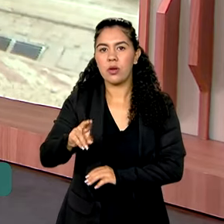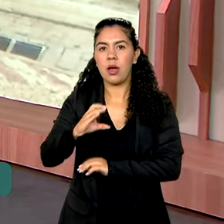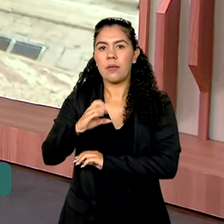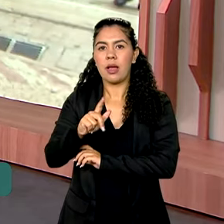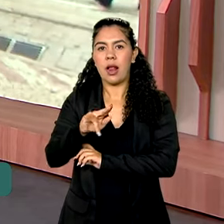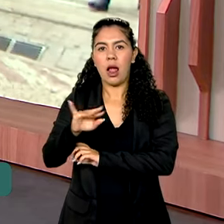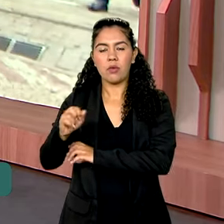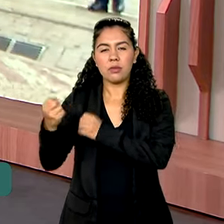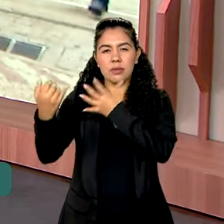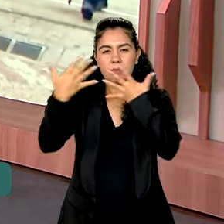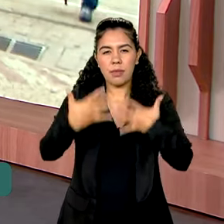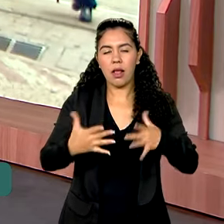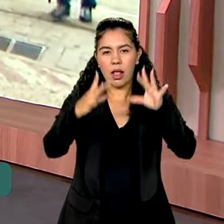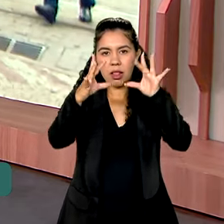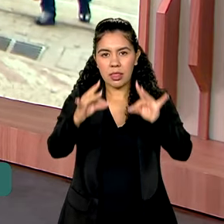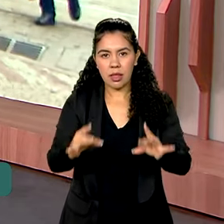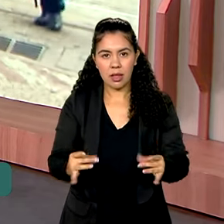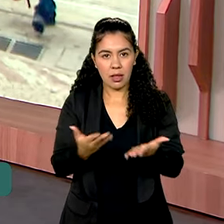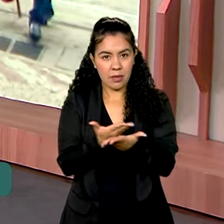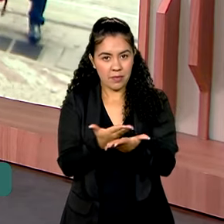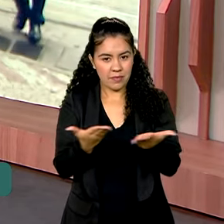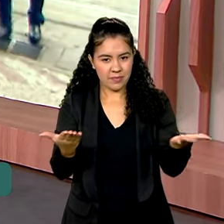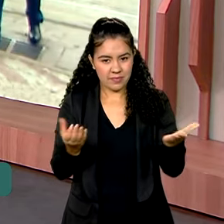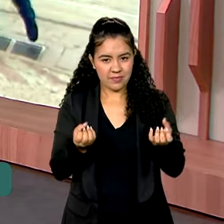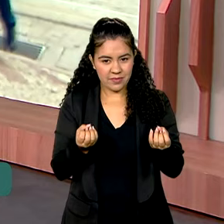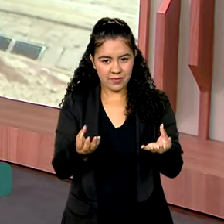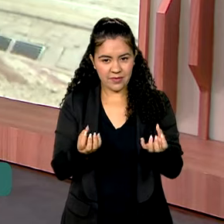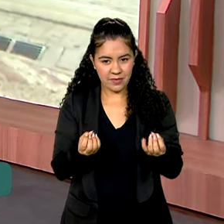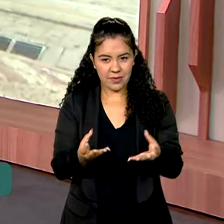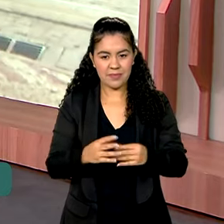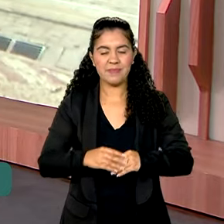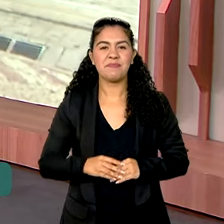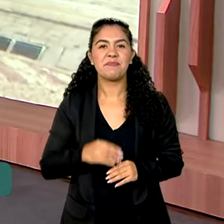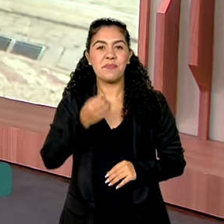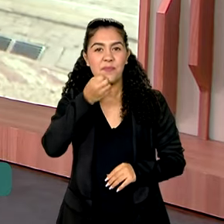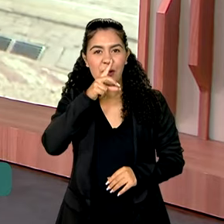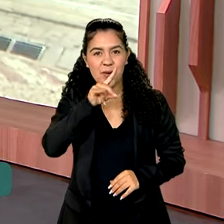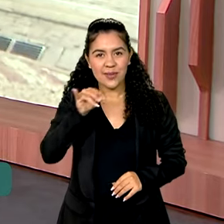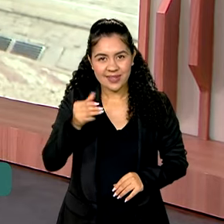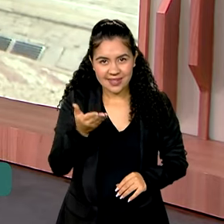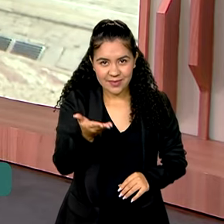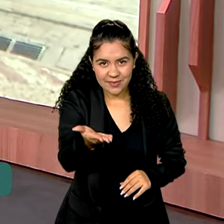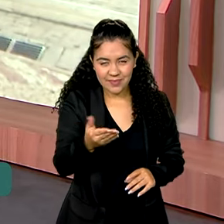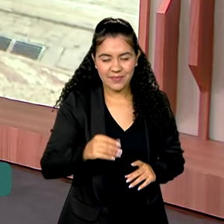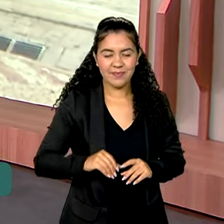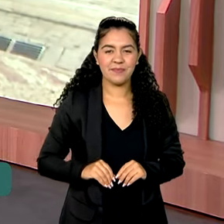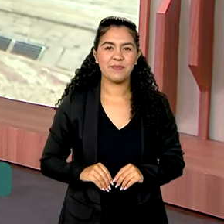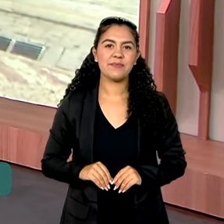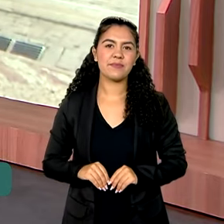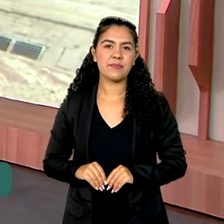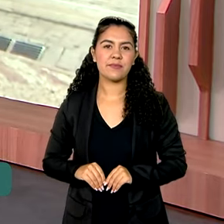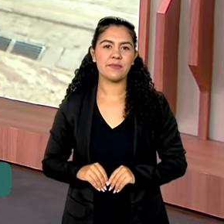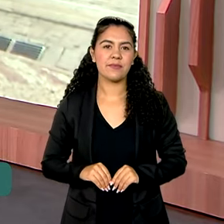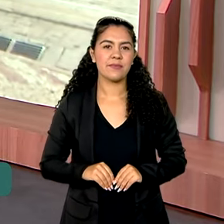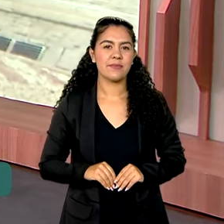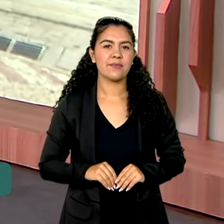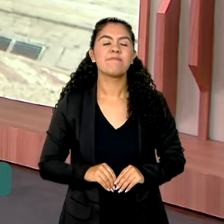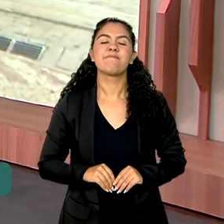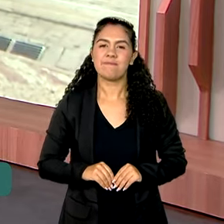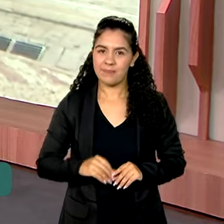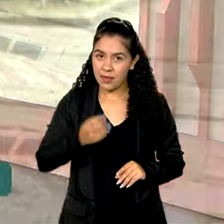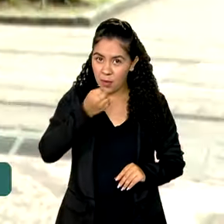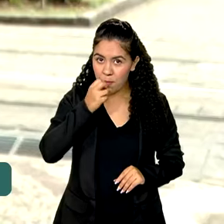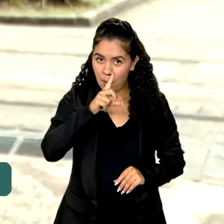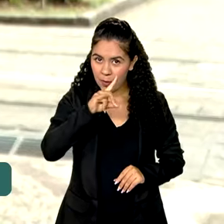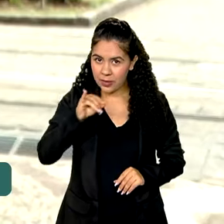sabe tudo desse assunto e vai nos atualizar agora. Bom dia para você, Cláudia. Bom dia,